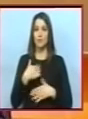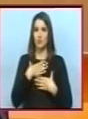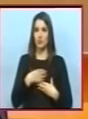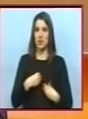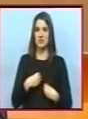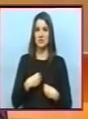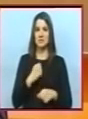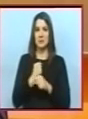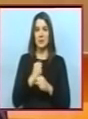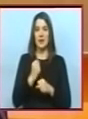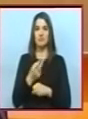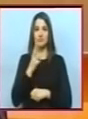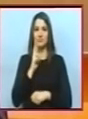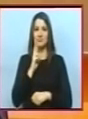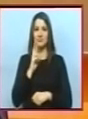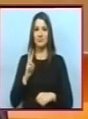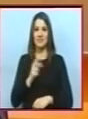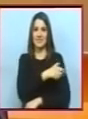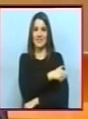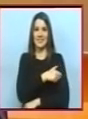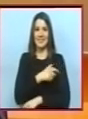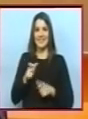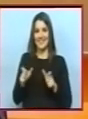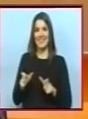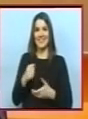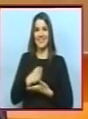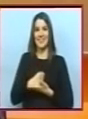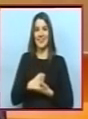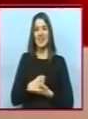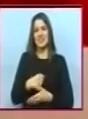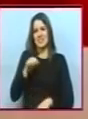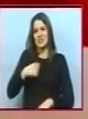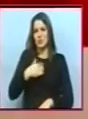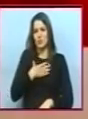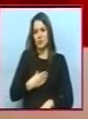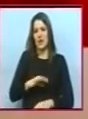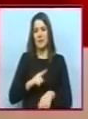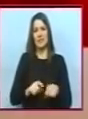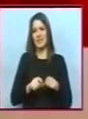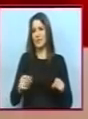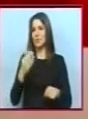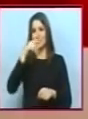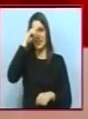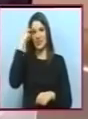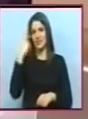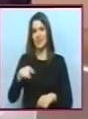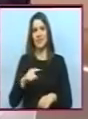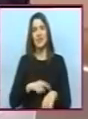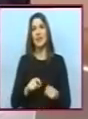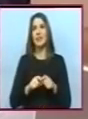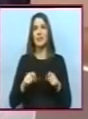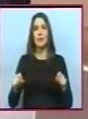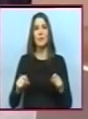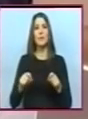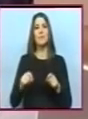experiência? Gostei da experiência. Esse gostei. Gostei da experiência, mas foram tempos muito difíceis. O tempo de